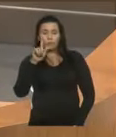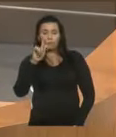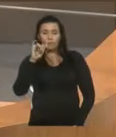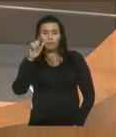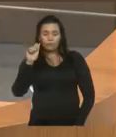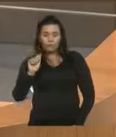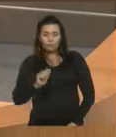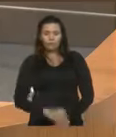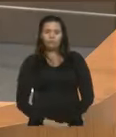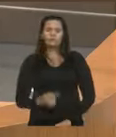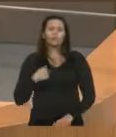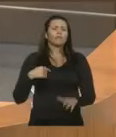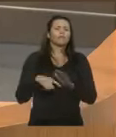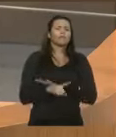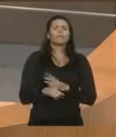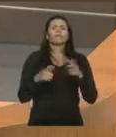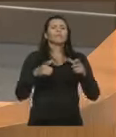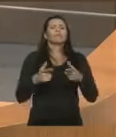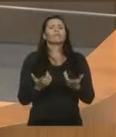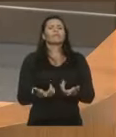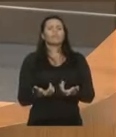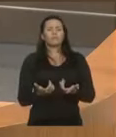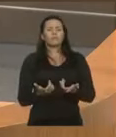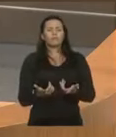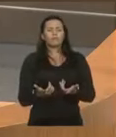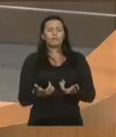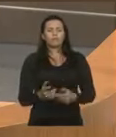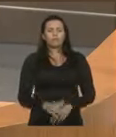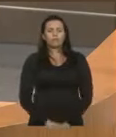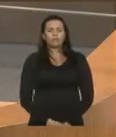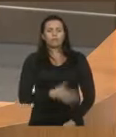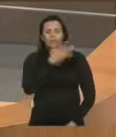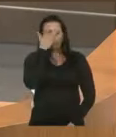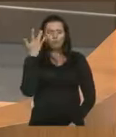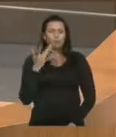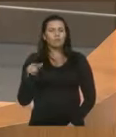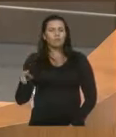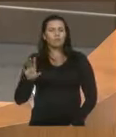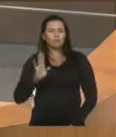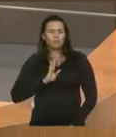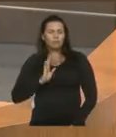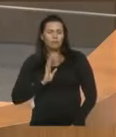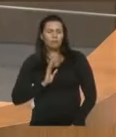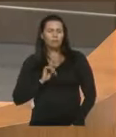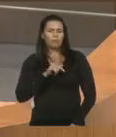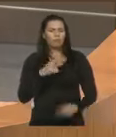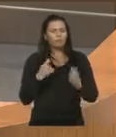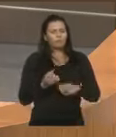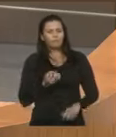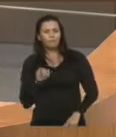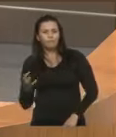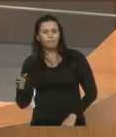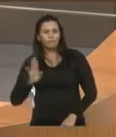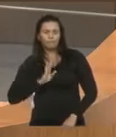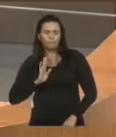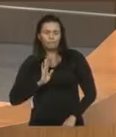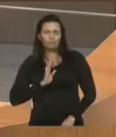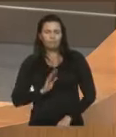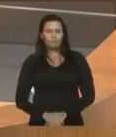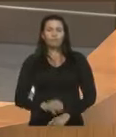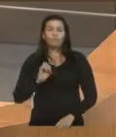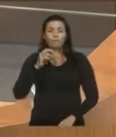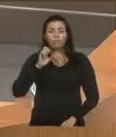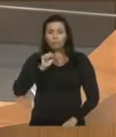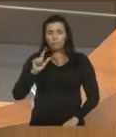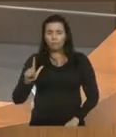têm condição nem de pagar uma passagem, imagine um exame ou até mesmo uma